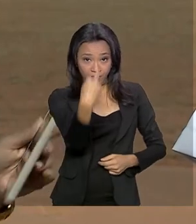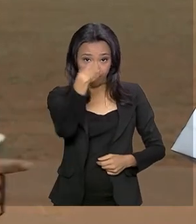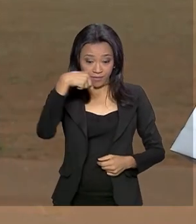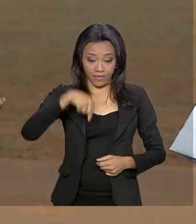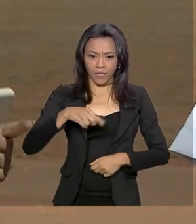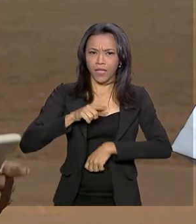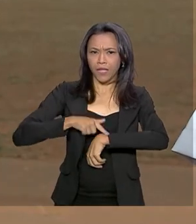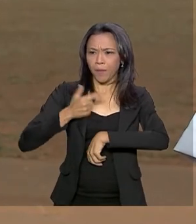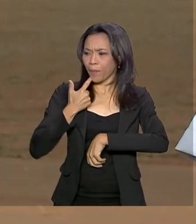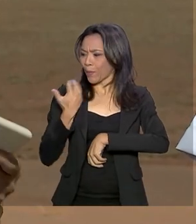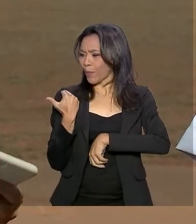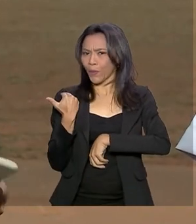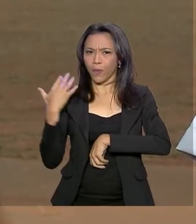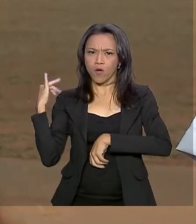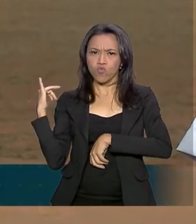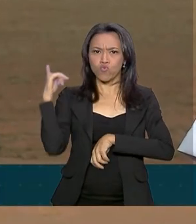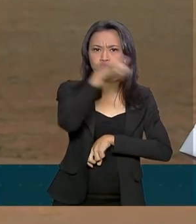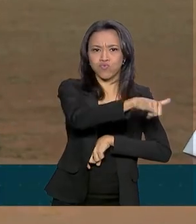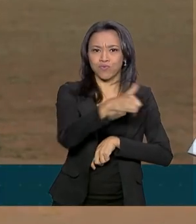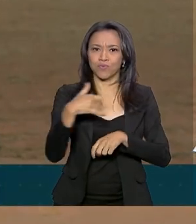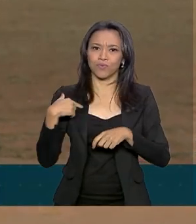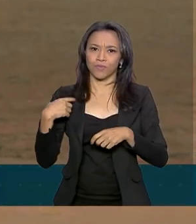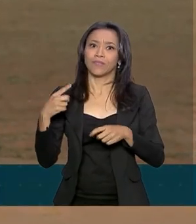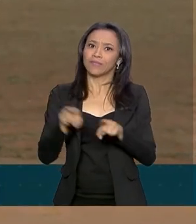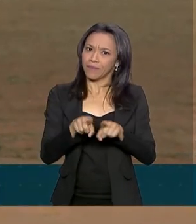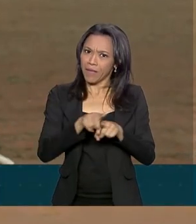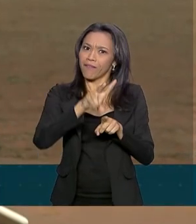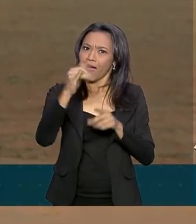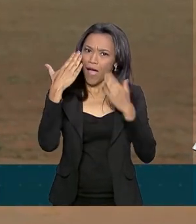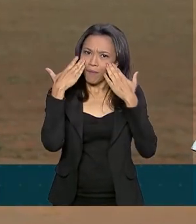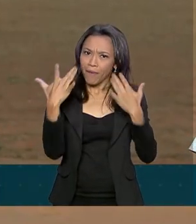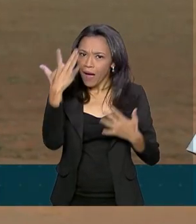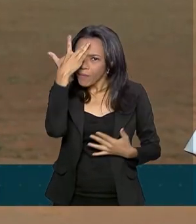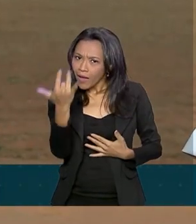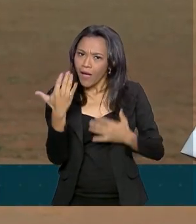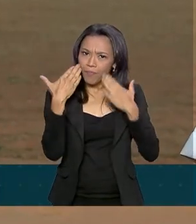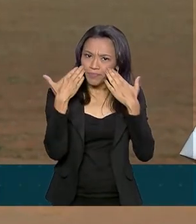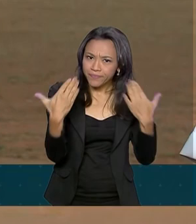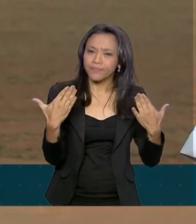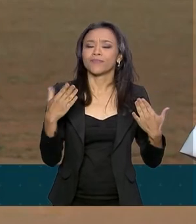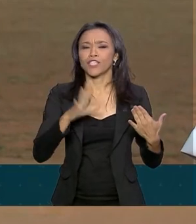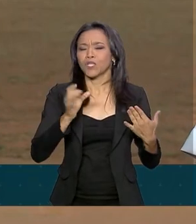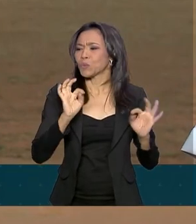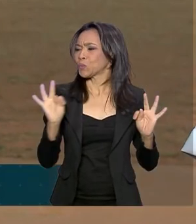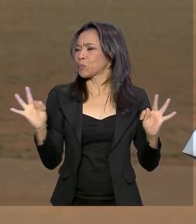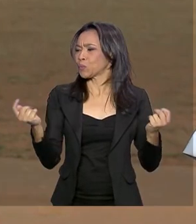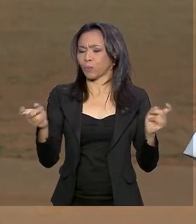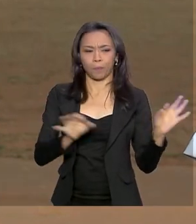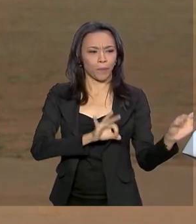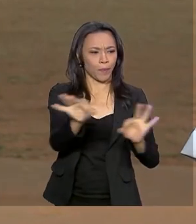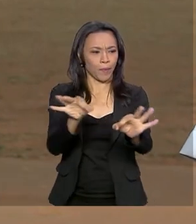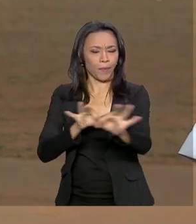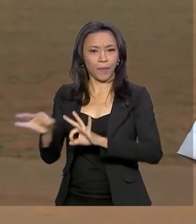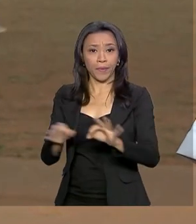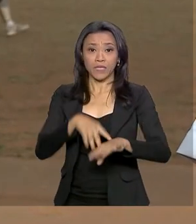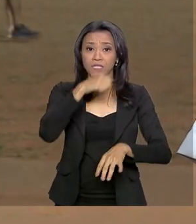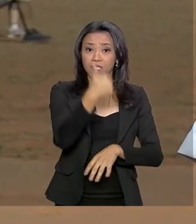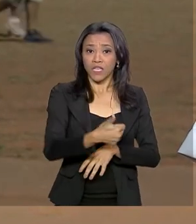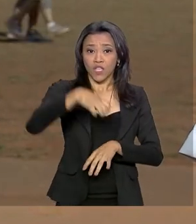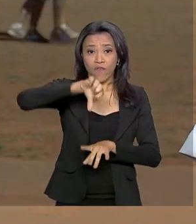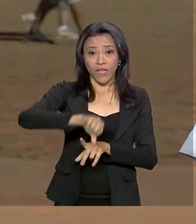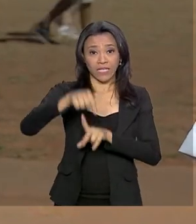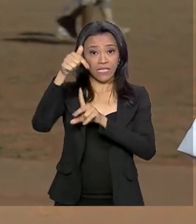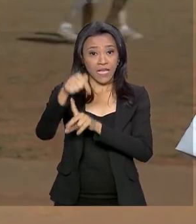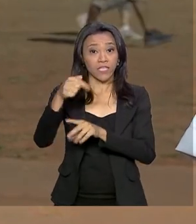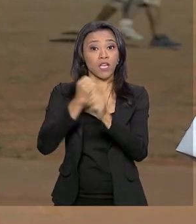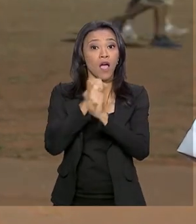há pouco passar os caças as aeronaves que vão participar do desfile amanhã está tudo pronto por aqui já para estas comemorações dos 197 anos da independência